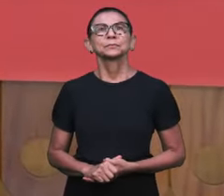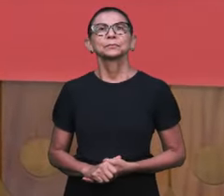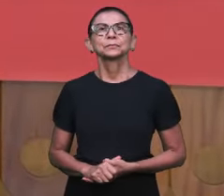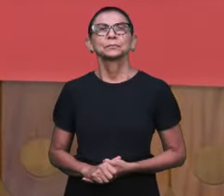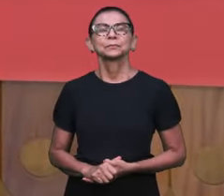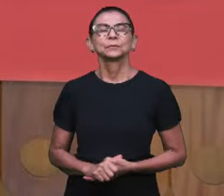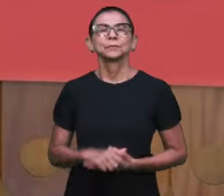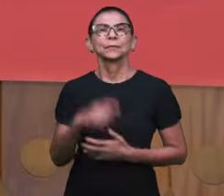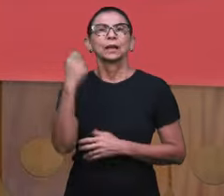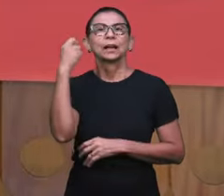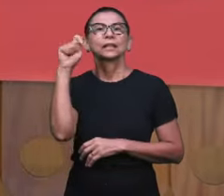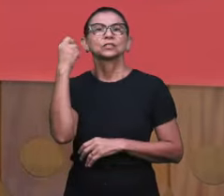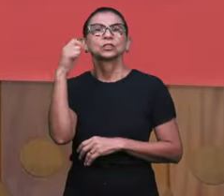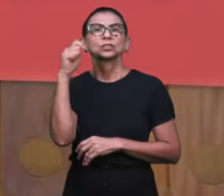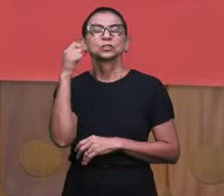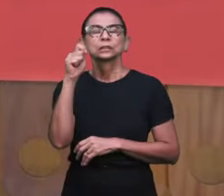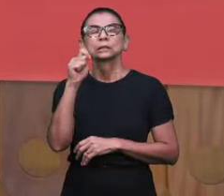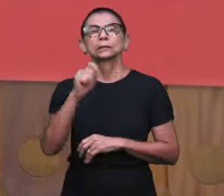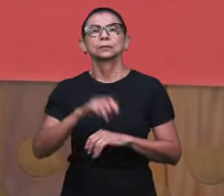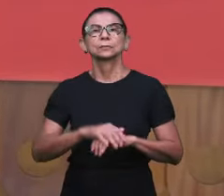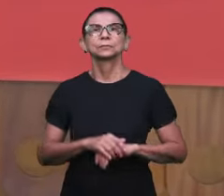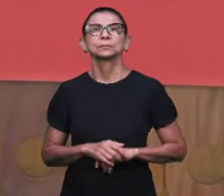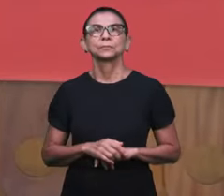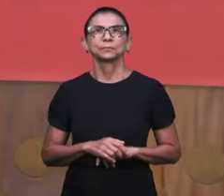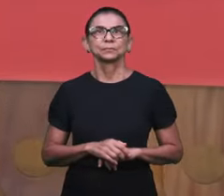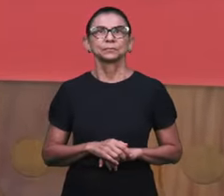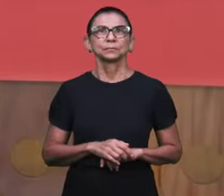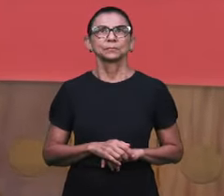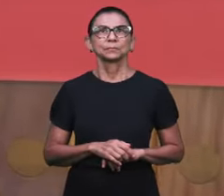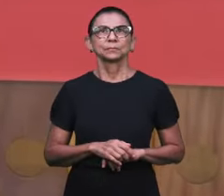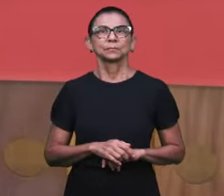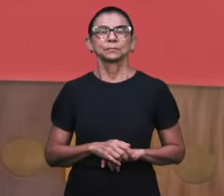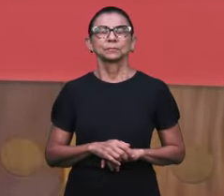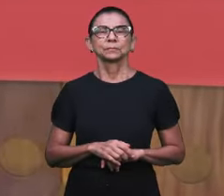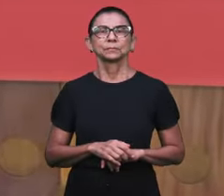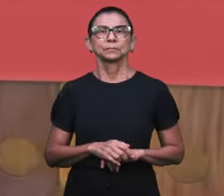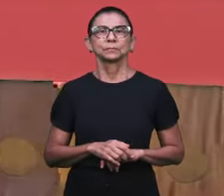lá da Argentina, de 500 e tantos